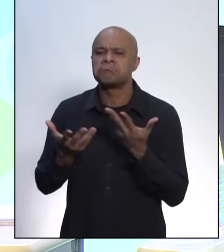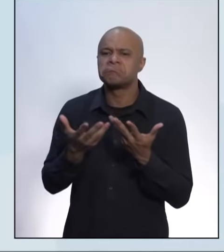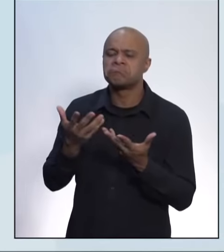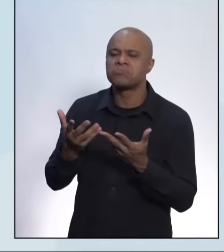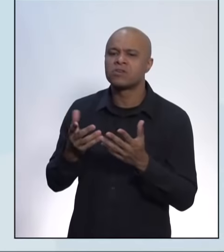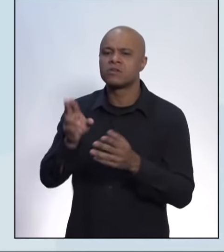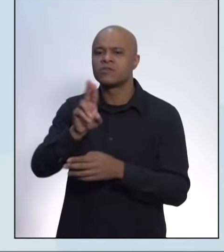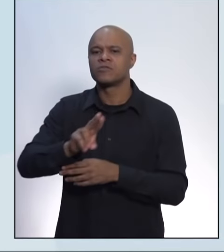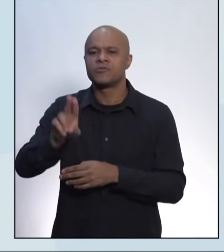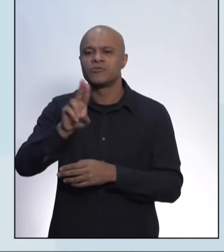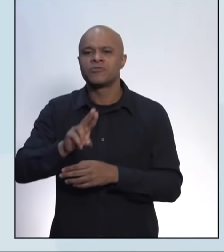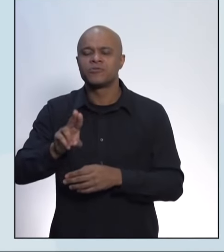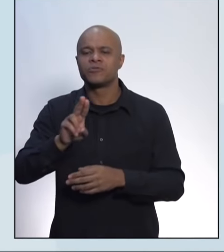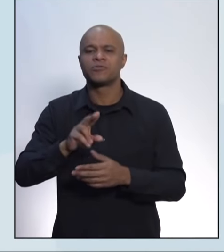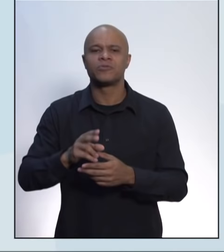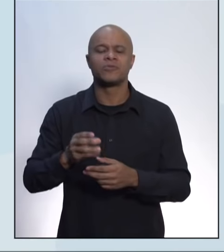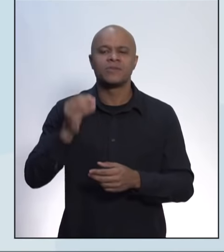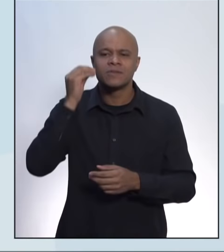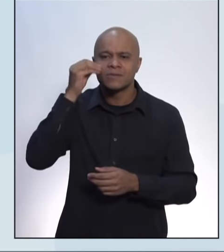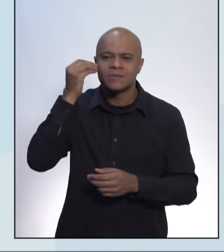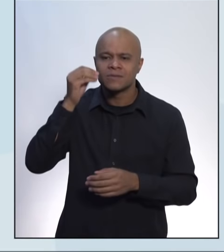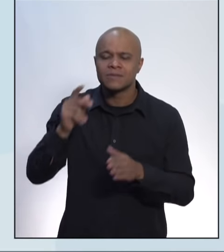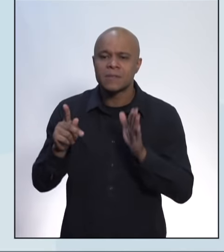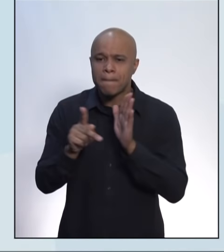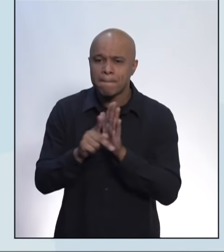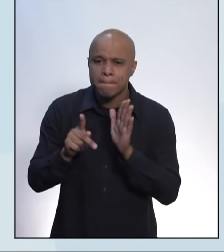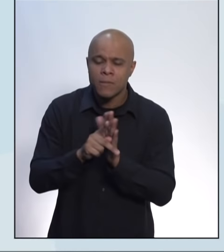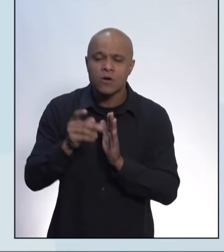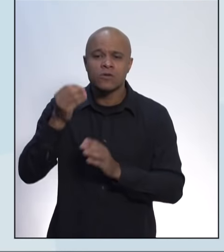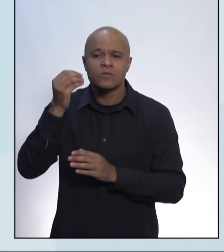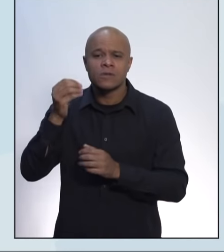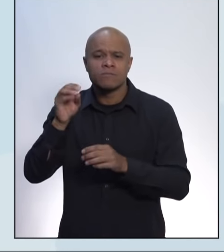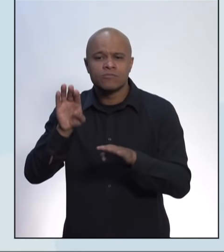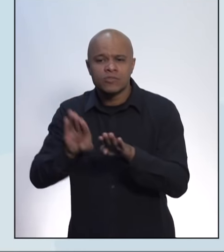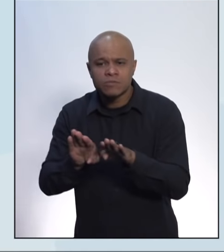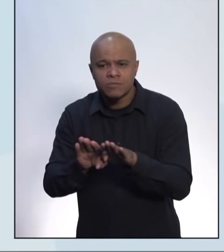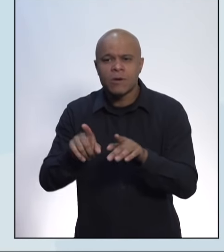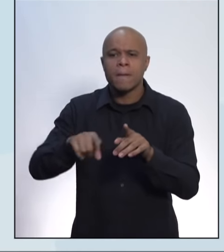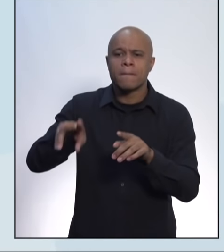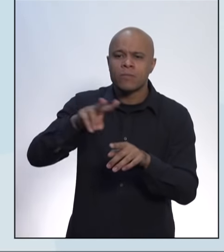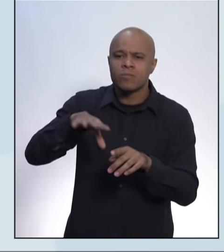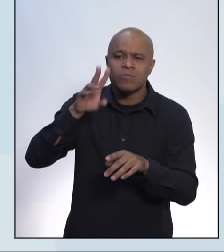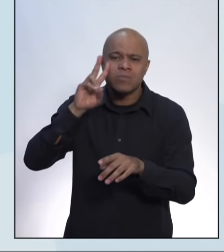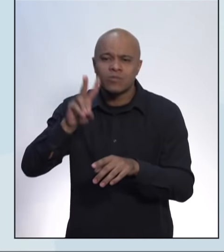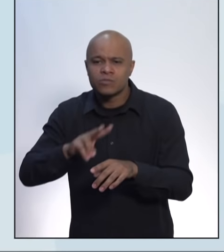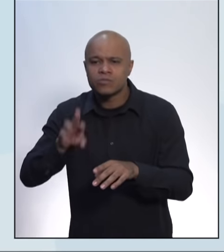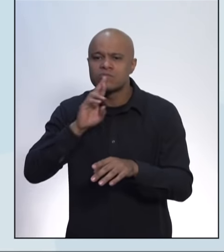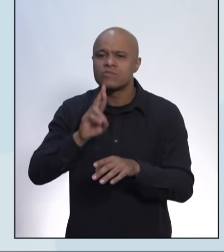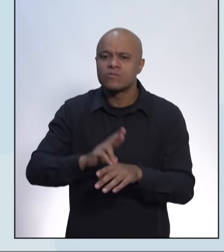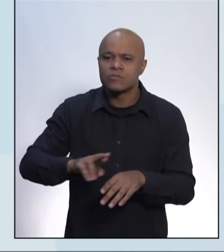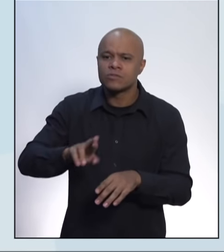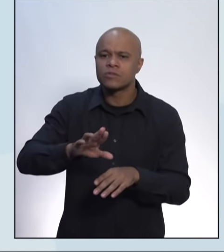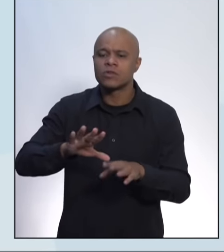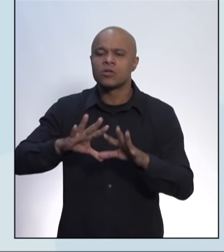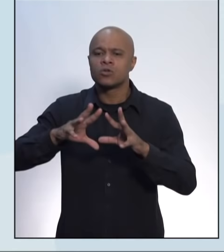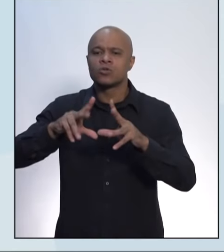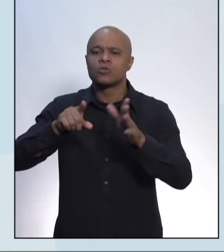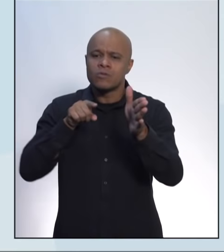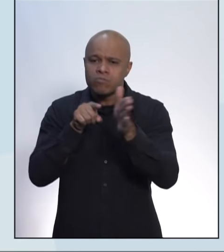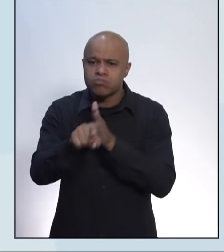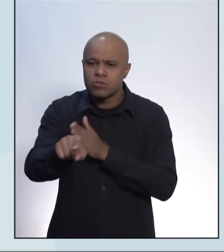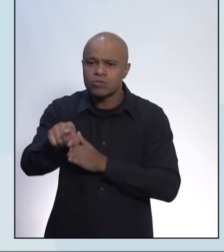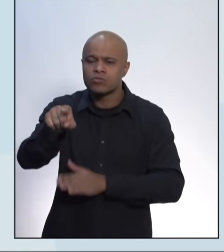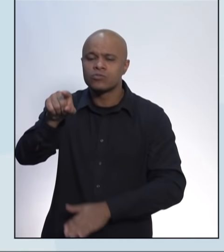eles usam esses experimentos essas experiências triste em ser para responder questões